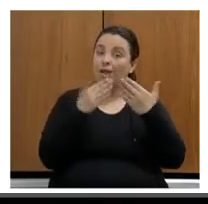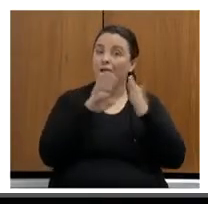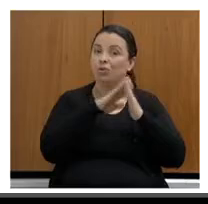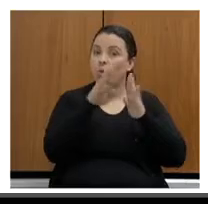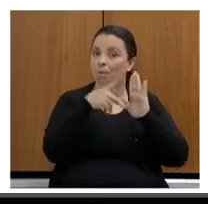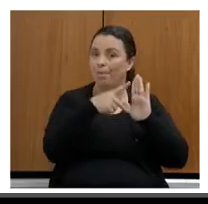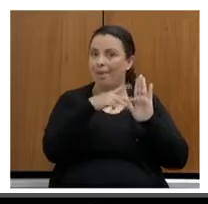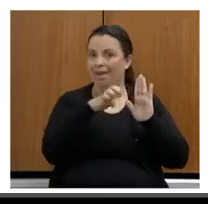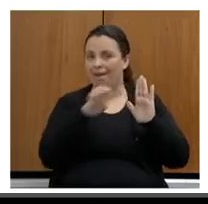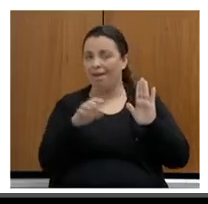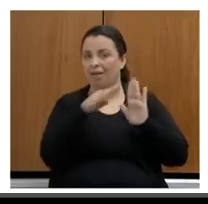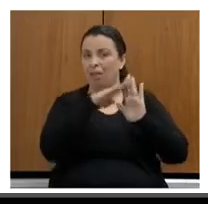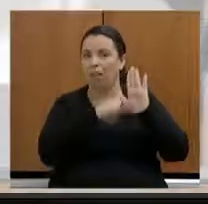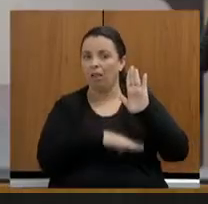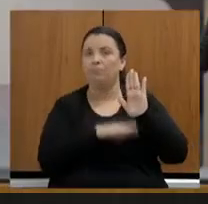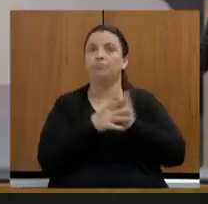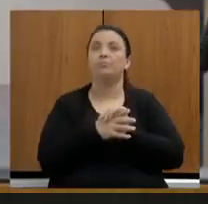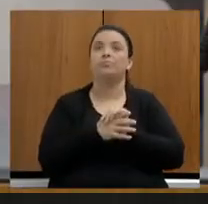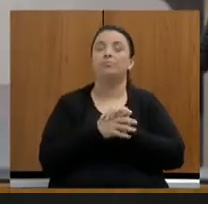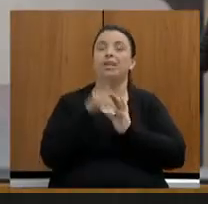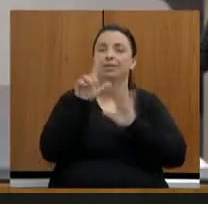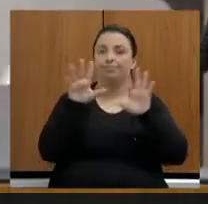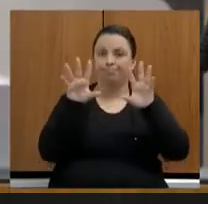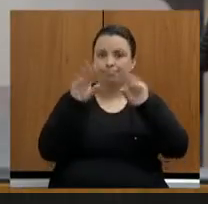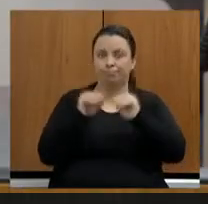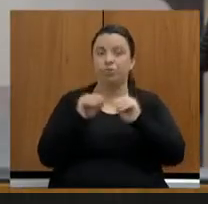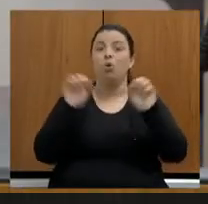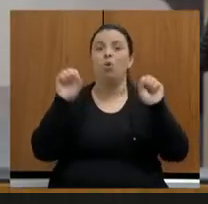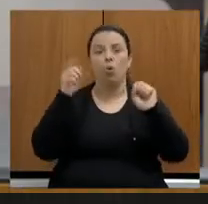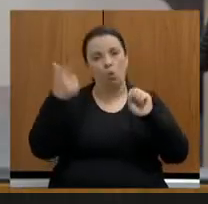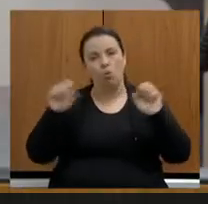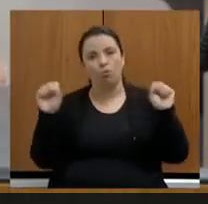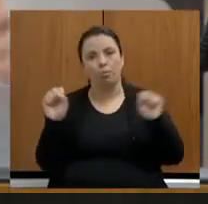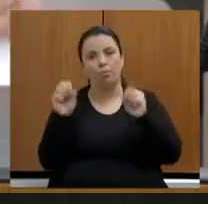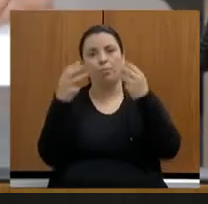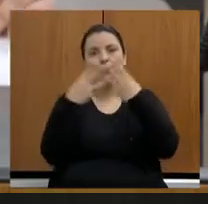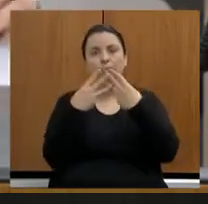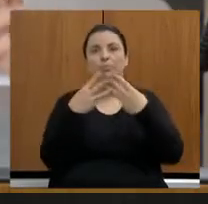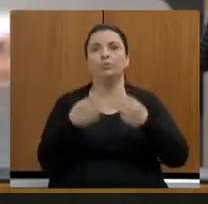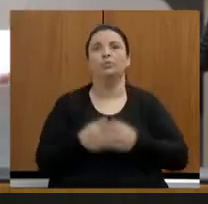Pode fechar esse arquivo nós vamos para o próximo